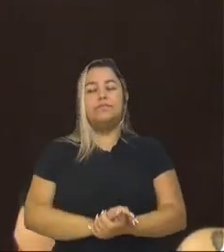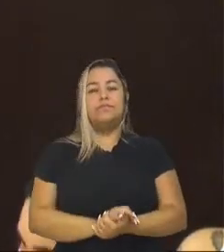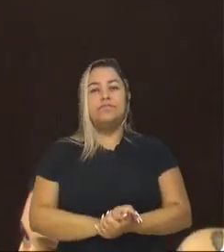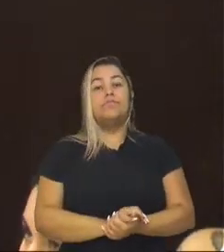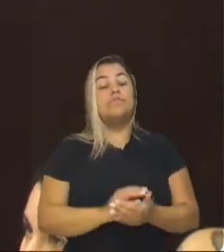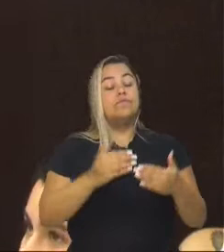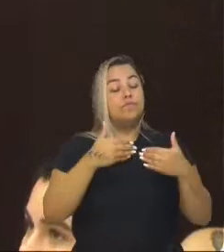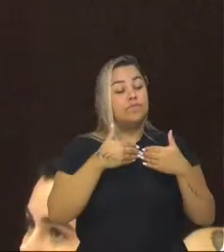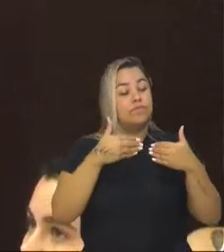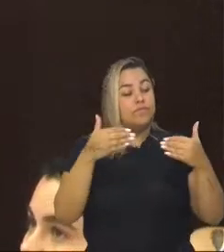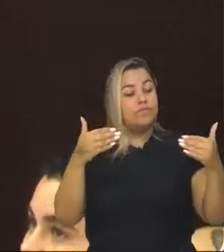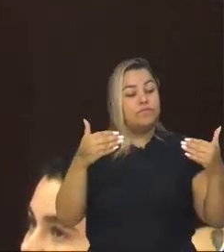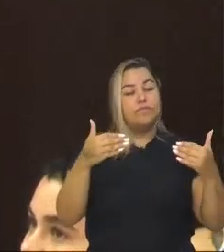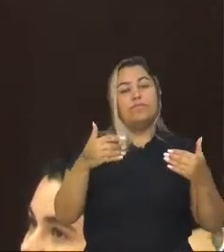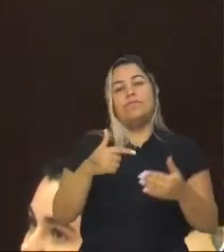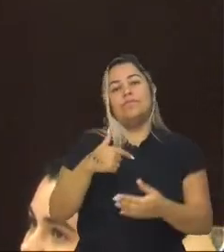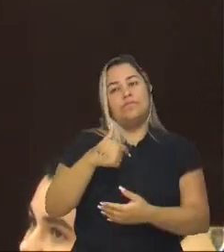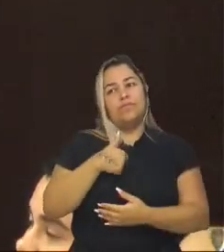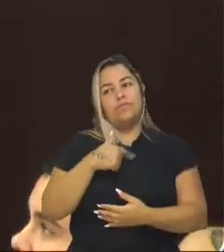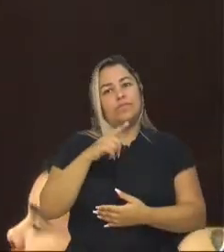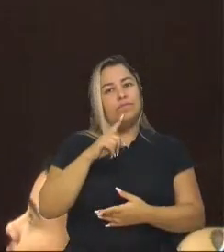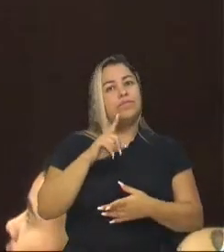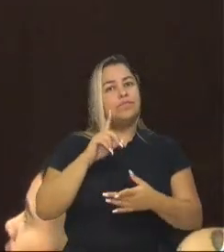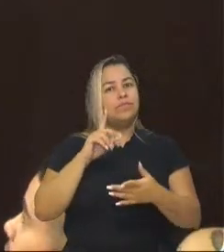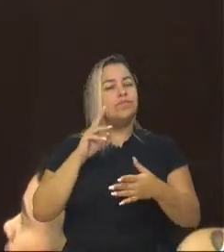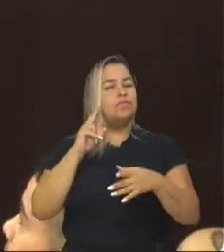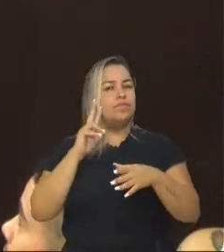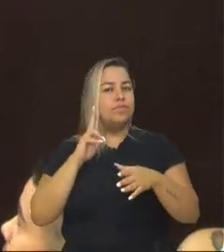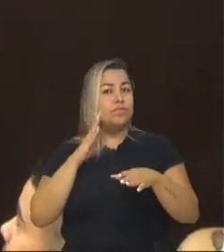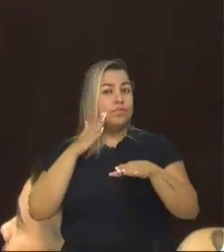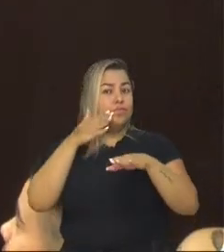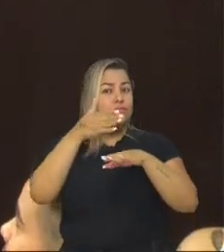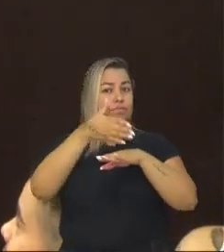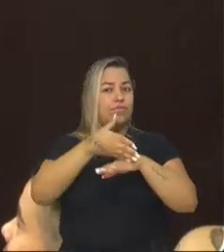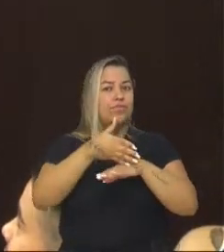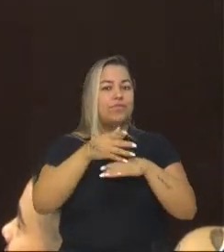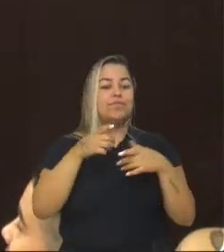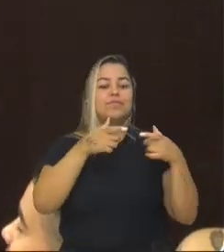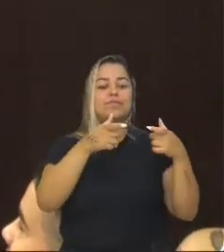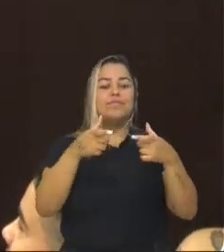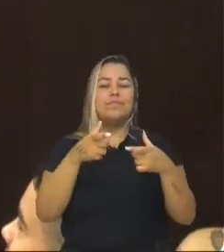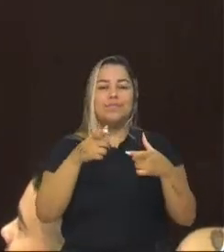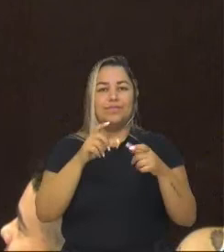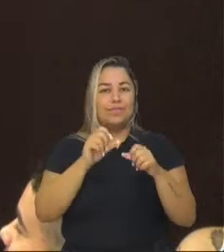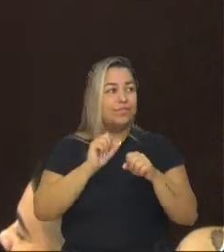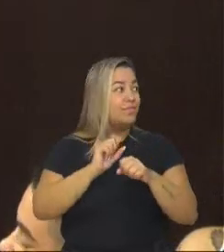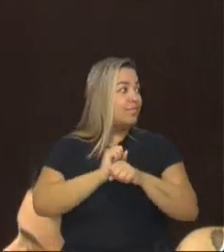abriu uma porta, e eu meti o pé nessa porta, olha onde eu vim parar.